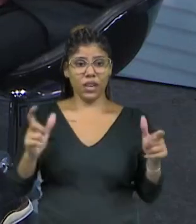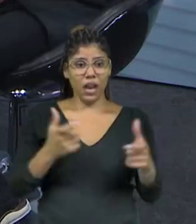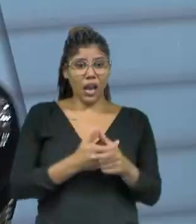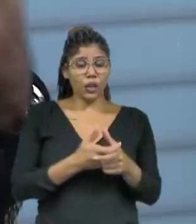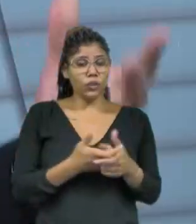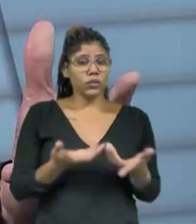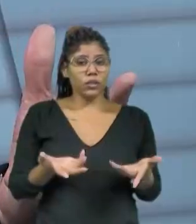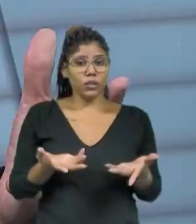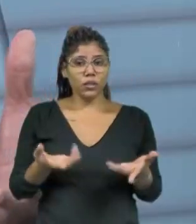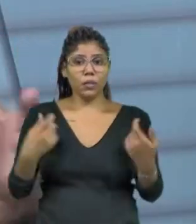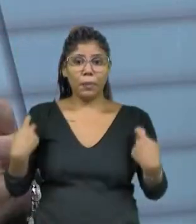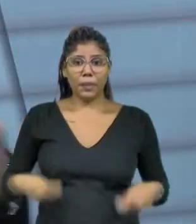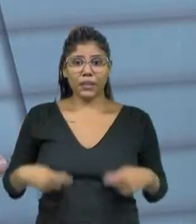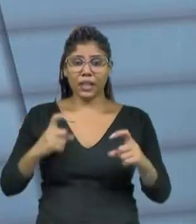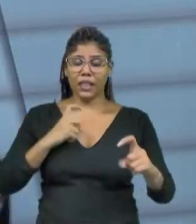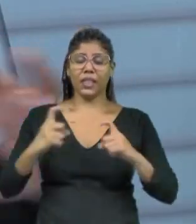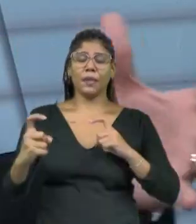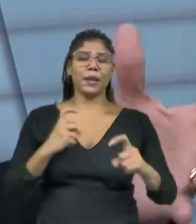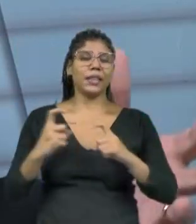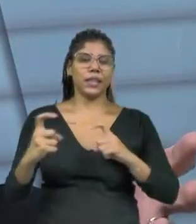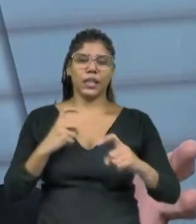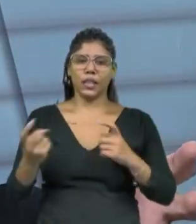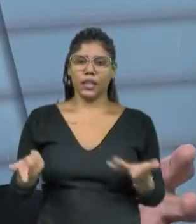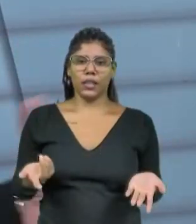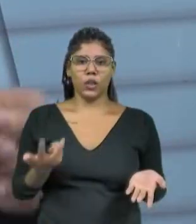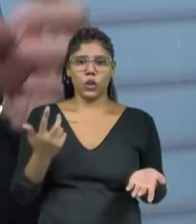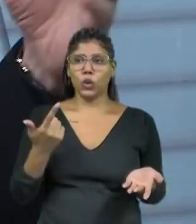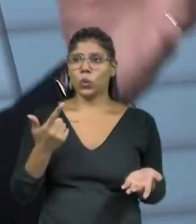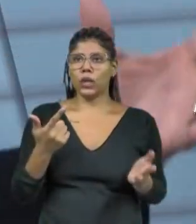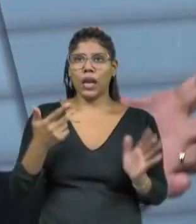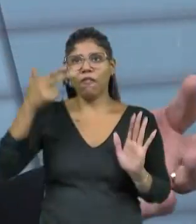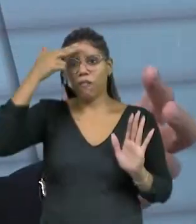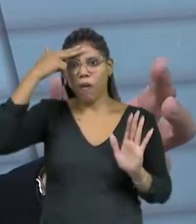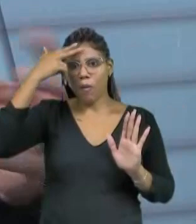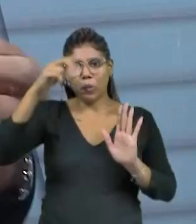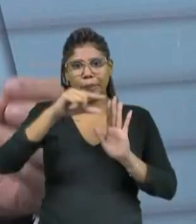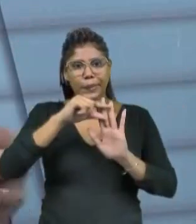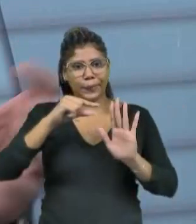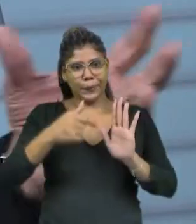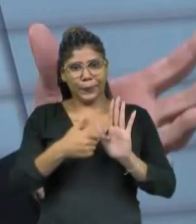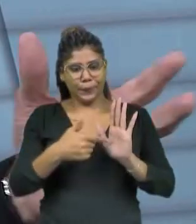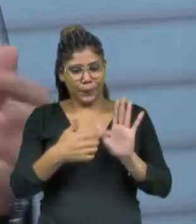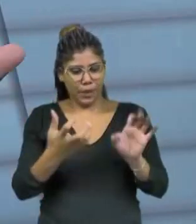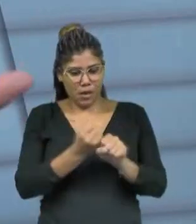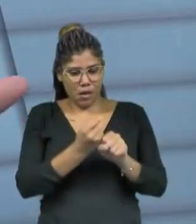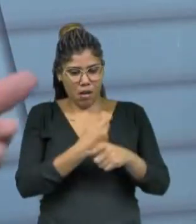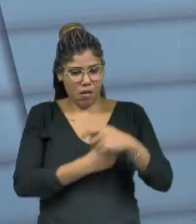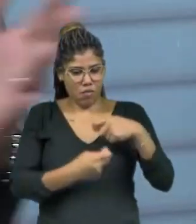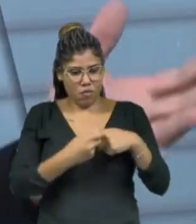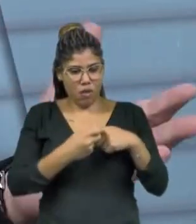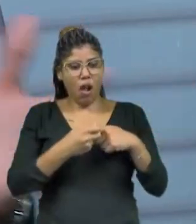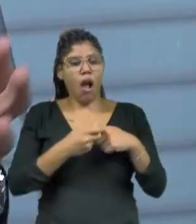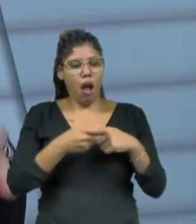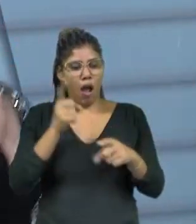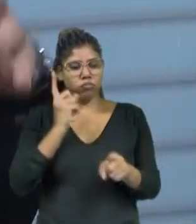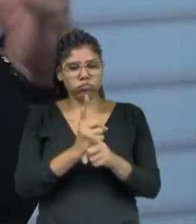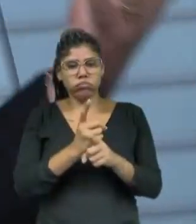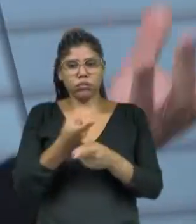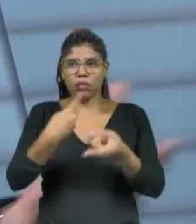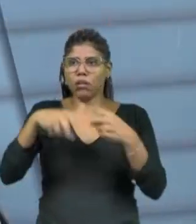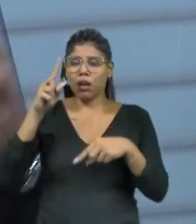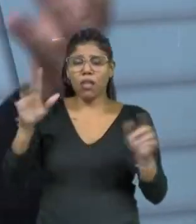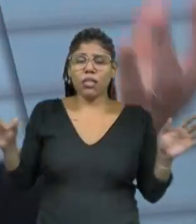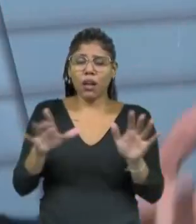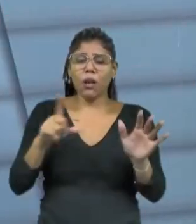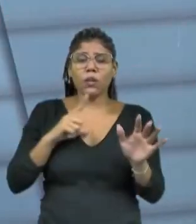Estado? Então, isso é um debate. Não, não existe uma fórmula única, só fazer isso vai. Não, é um